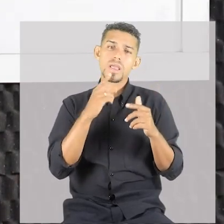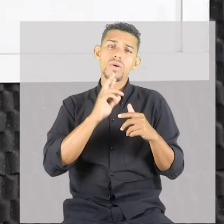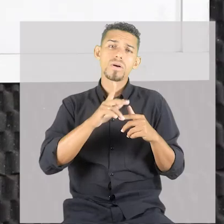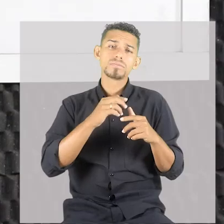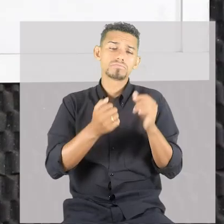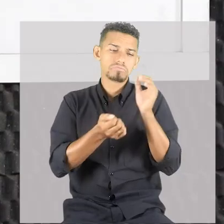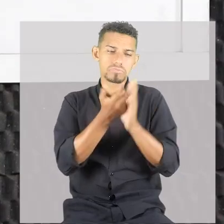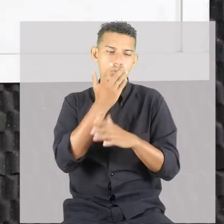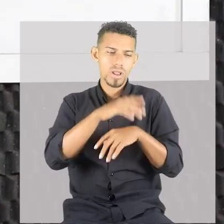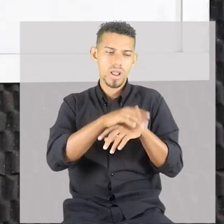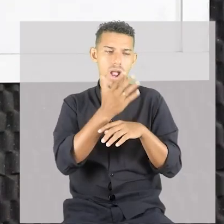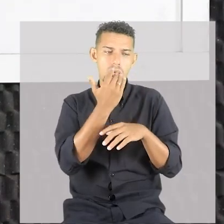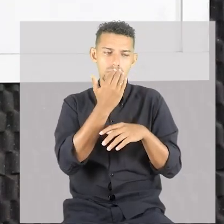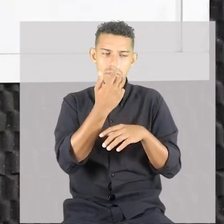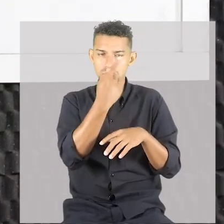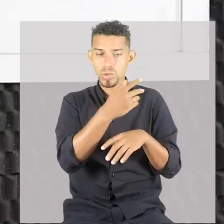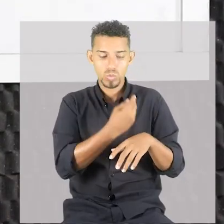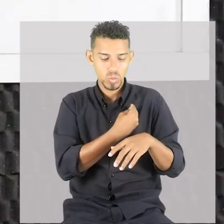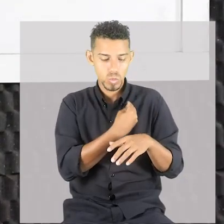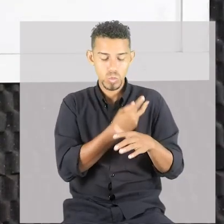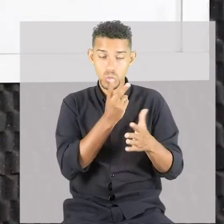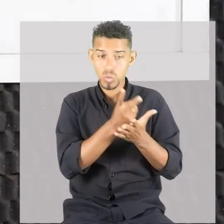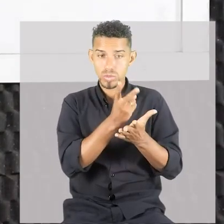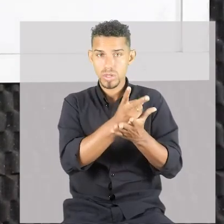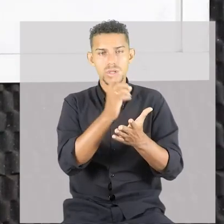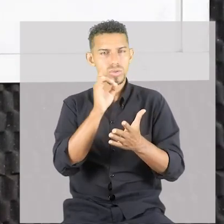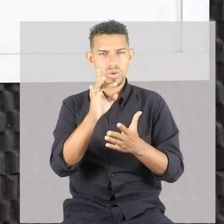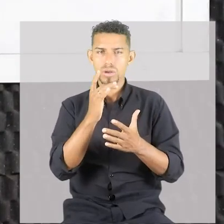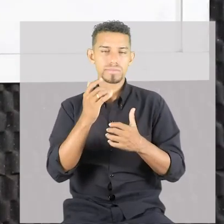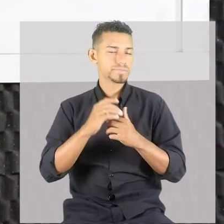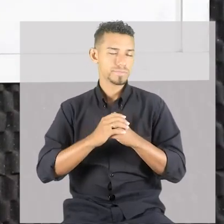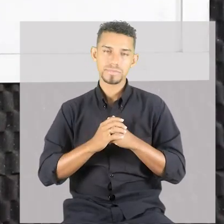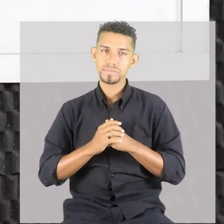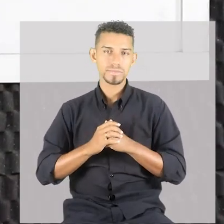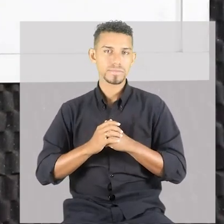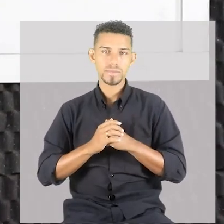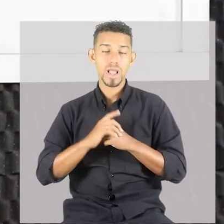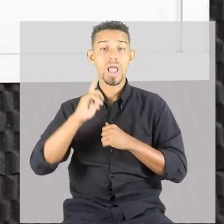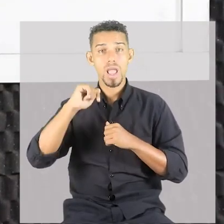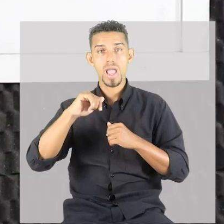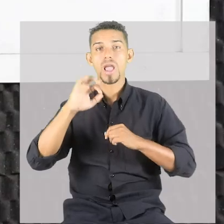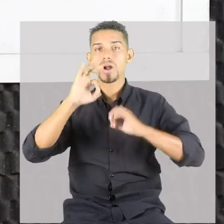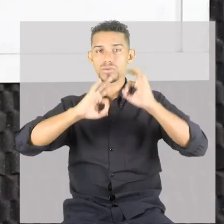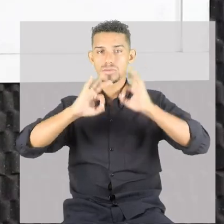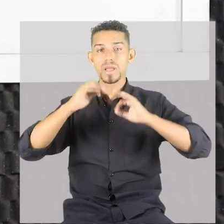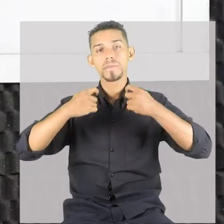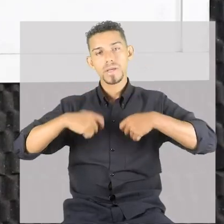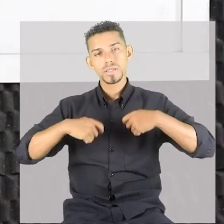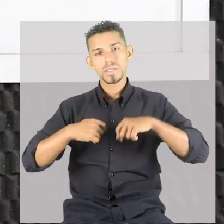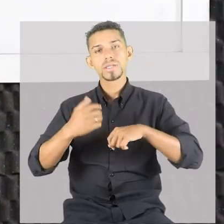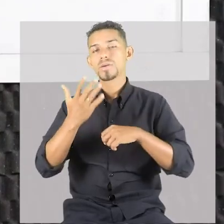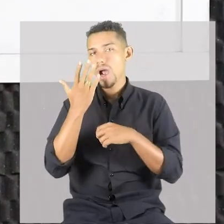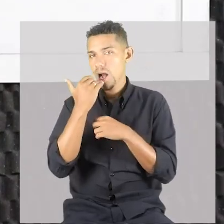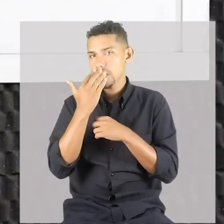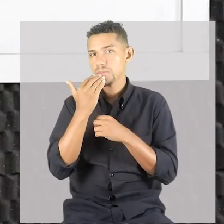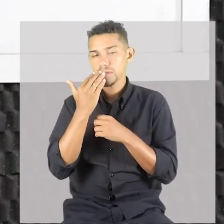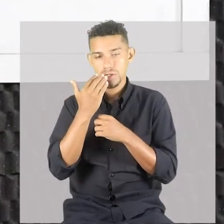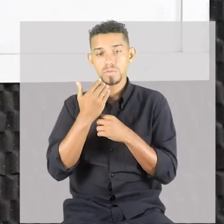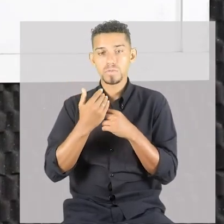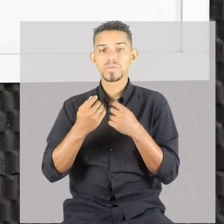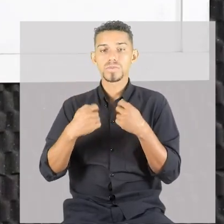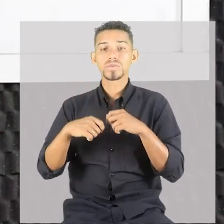ali alimento suficiente para que sobreviva só fazendo isso, né? É um organismo que também precisa de uma alimentação, uma